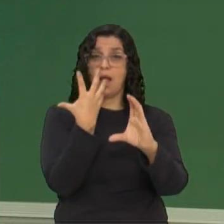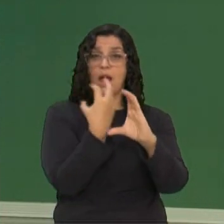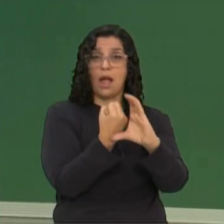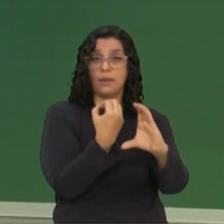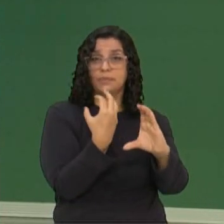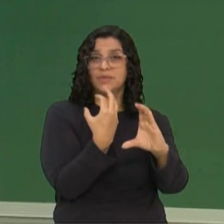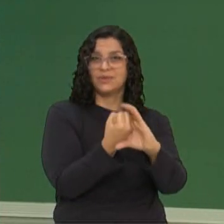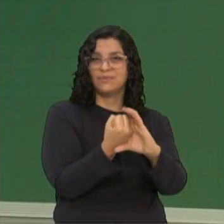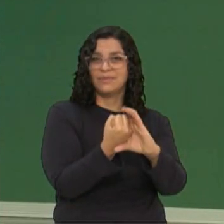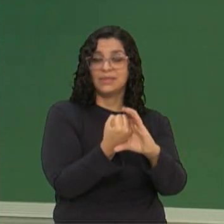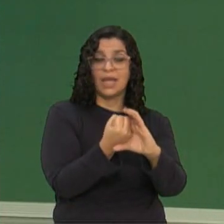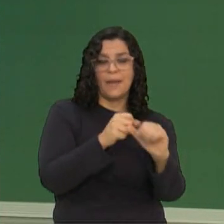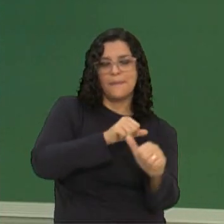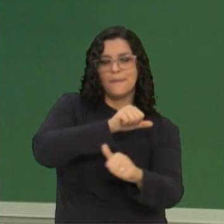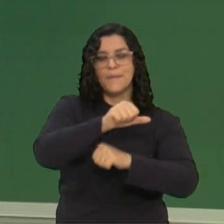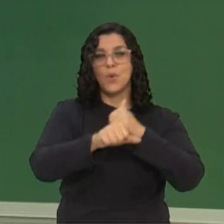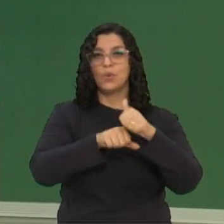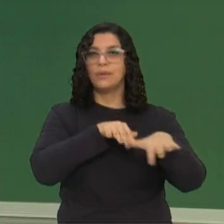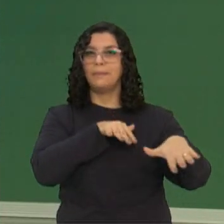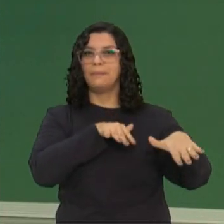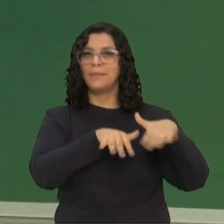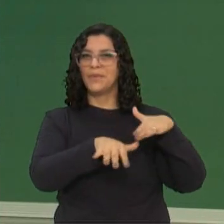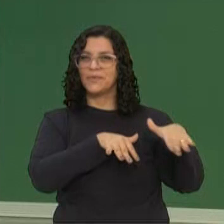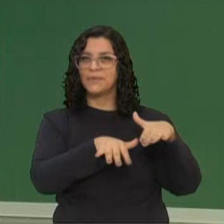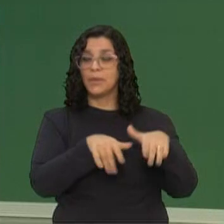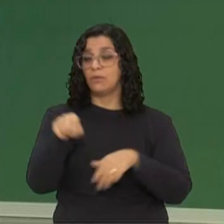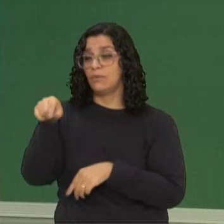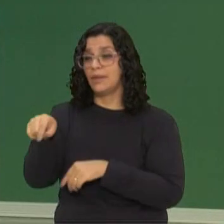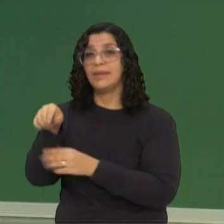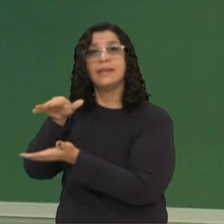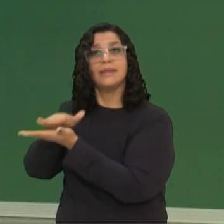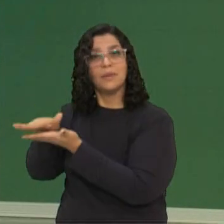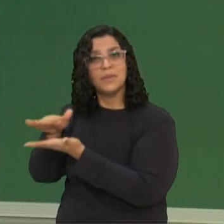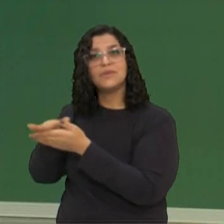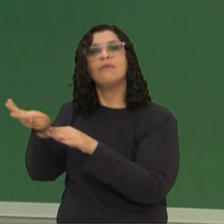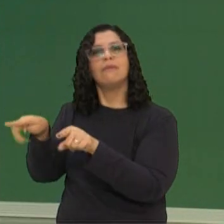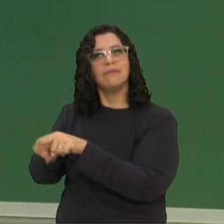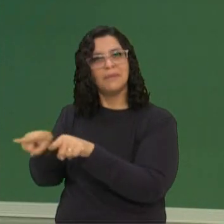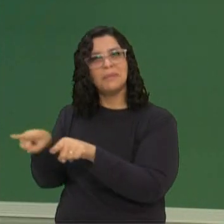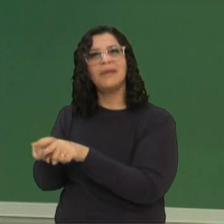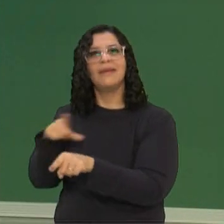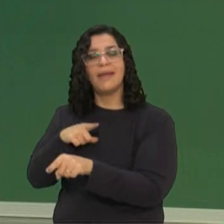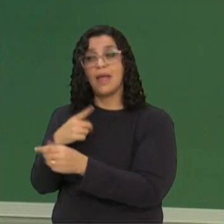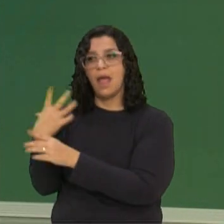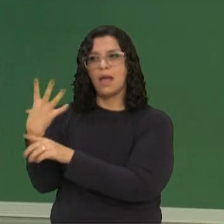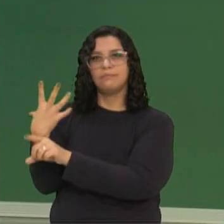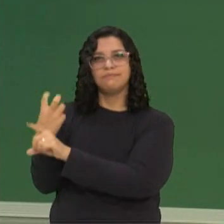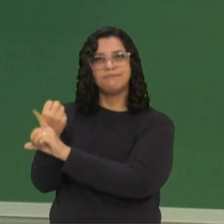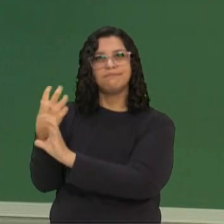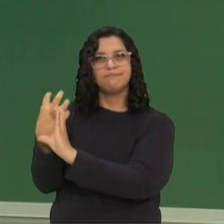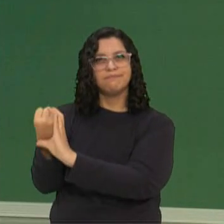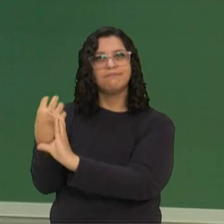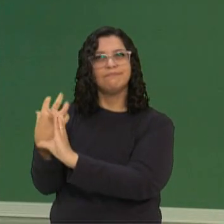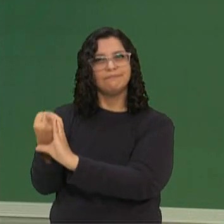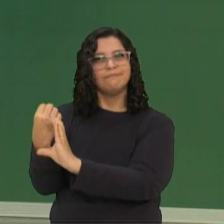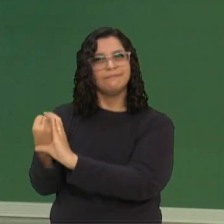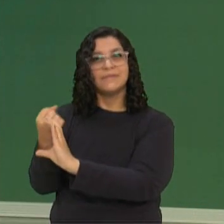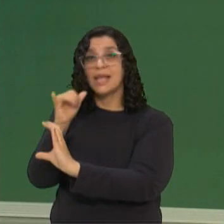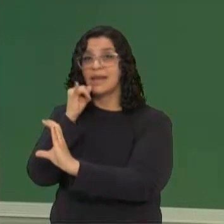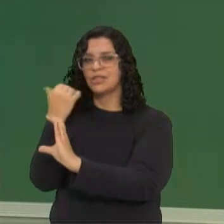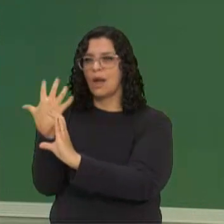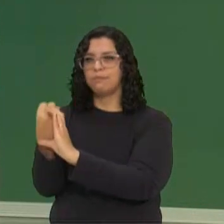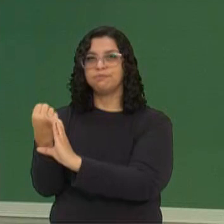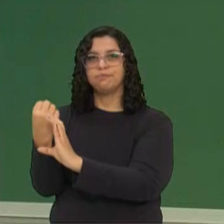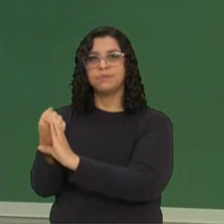movimento, né? Movimento ali. Até da impressora ali exige um movimento ali para imprimir, né, as figuras, as imagens,